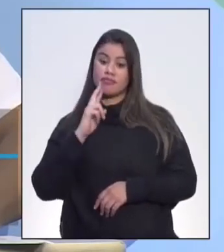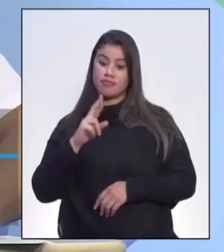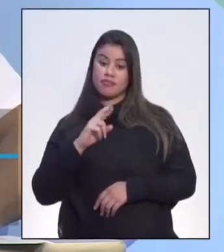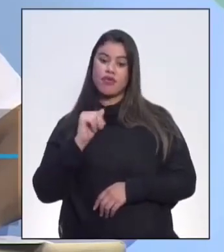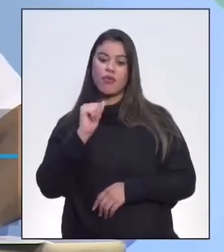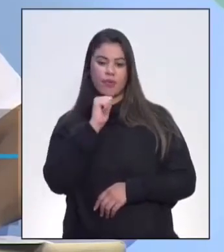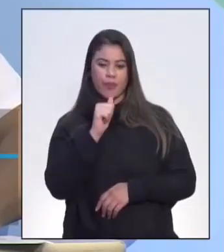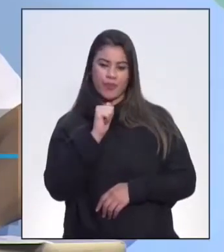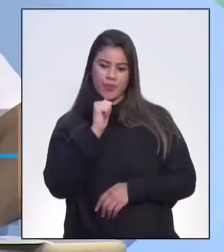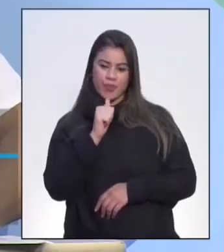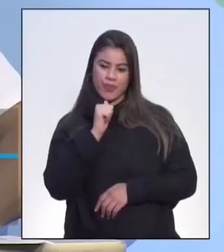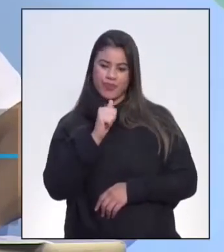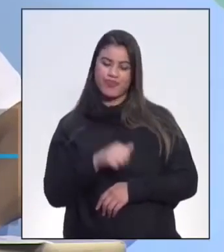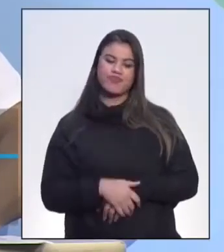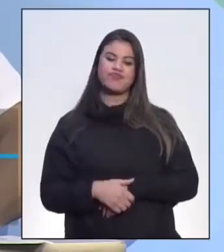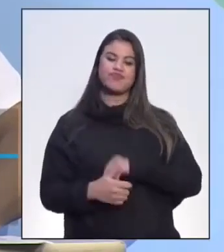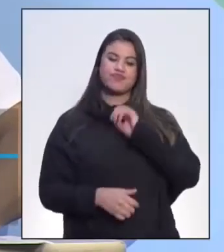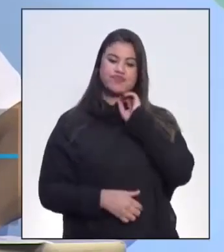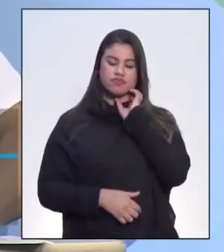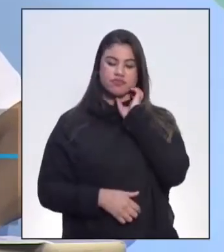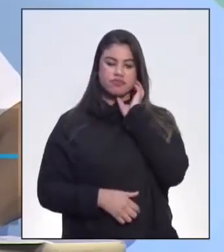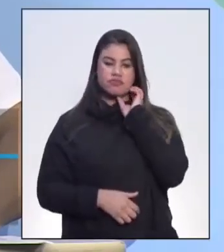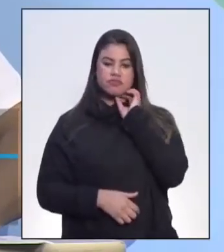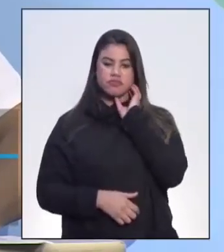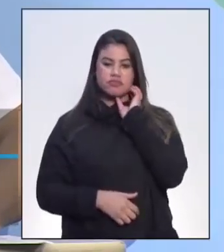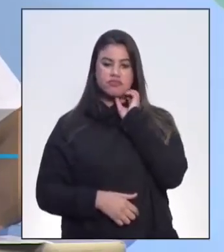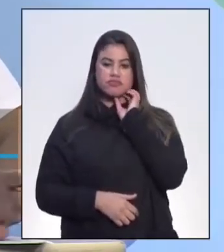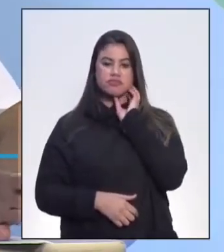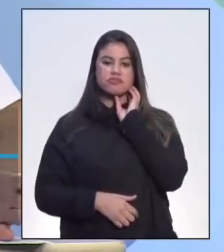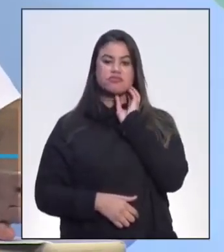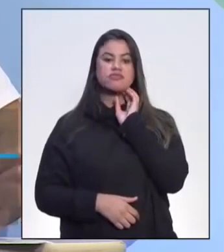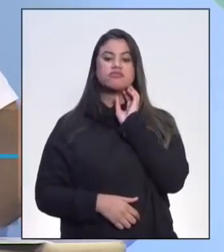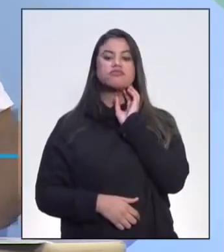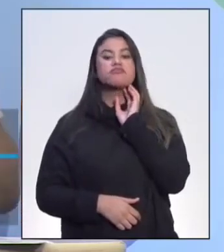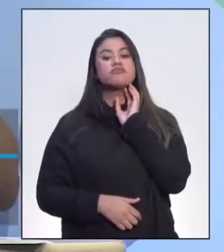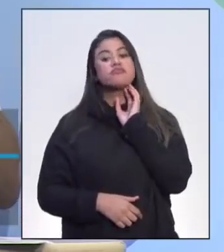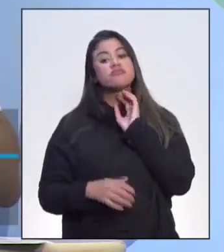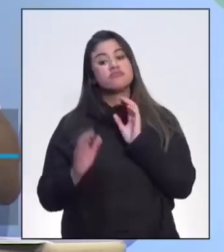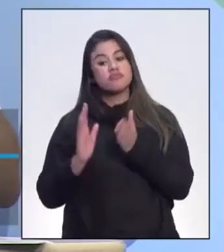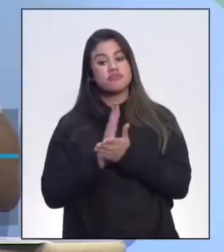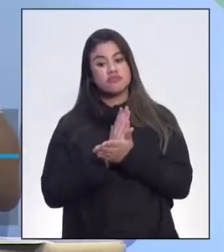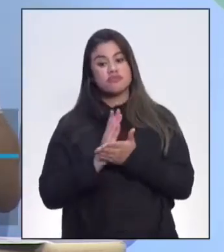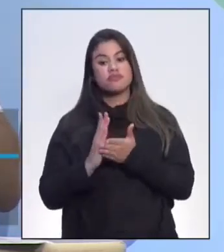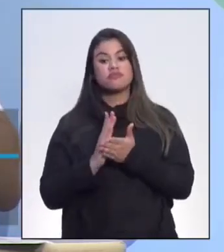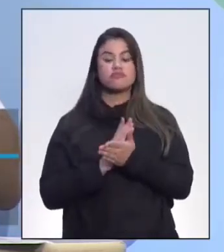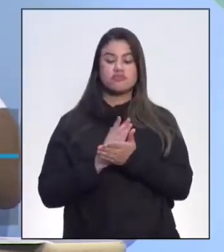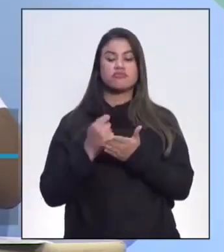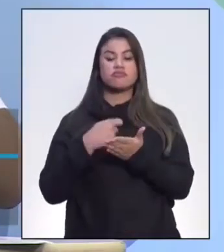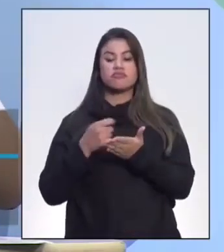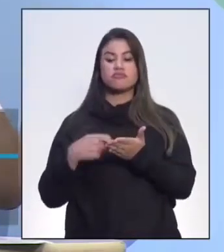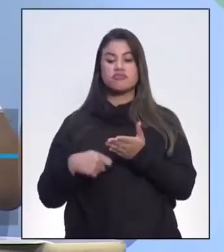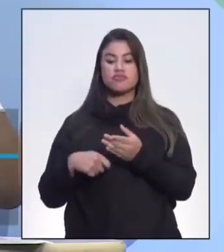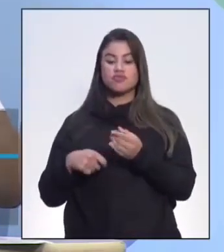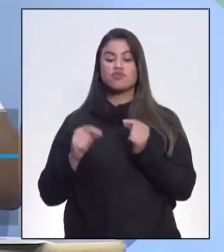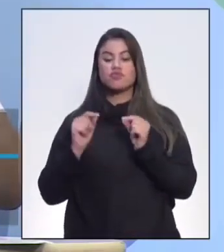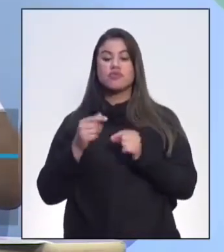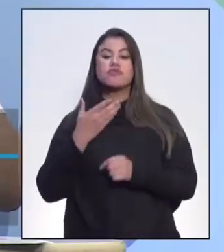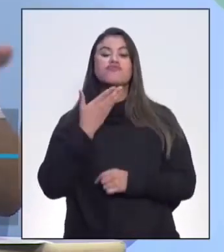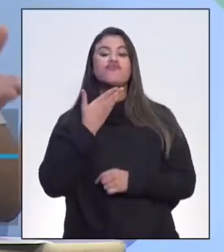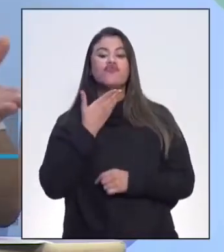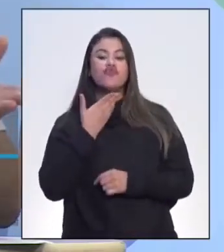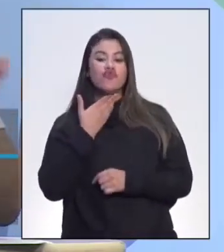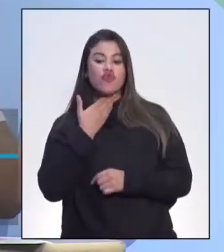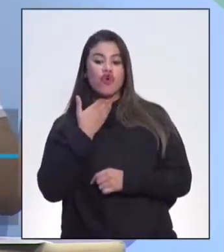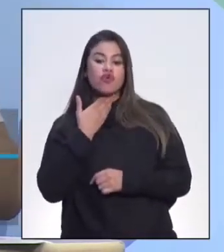Tem várias pessoas aqui. Tem algumas pessoas que escreveram a voz. Realmente há uma acentuação da